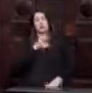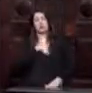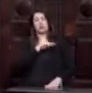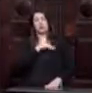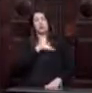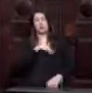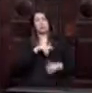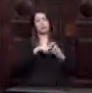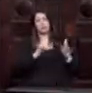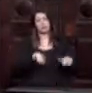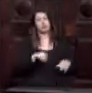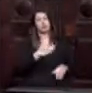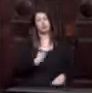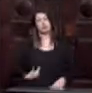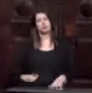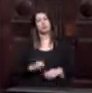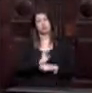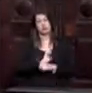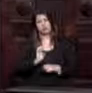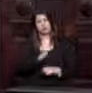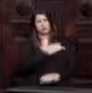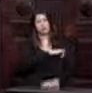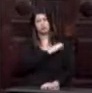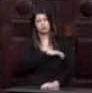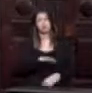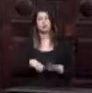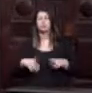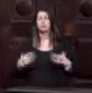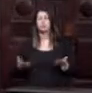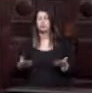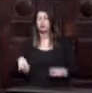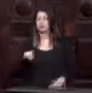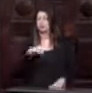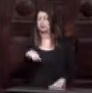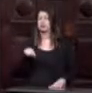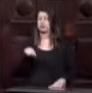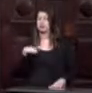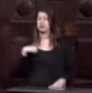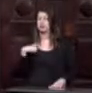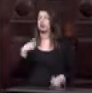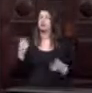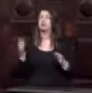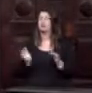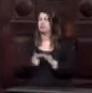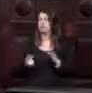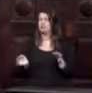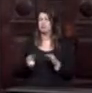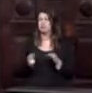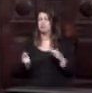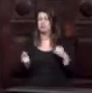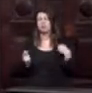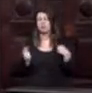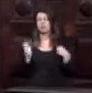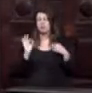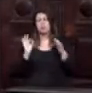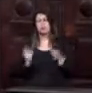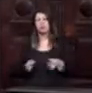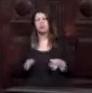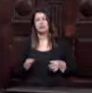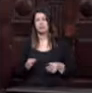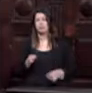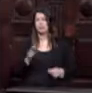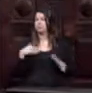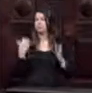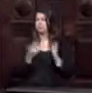dos servidores do Estado do Rio de Janeiro. O que nós pedimos aqui é muito simples, é exatamente aquilo que o governo